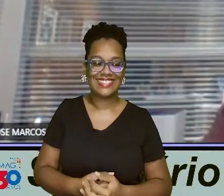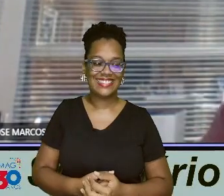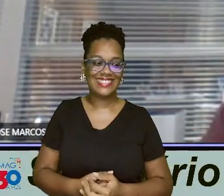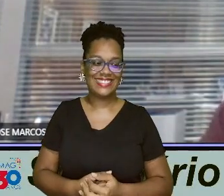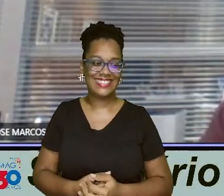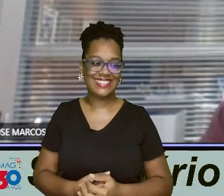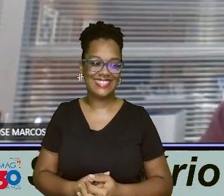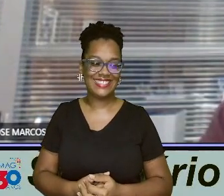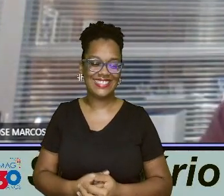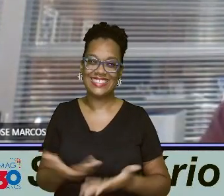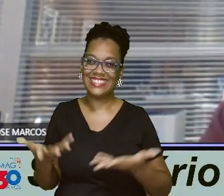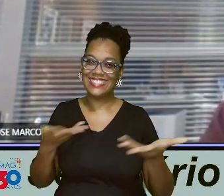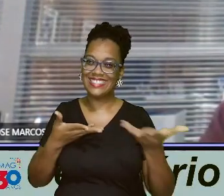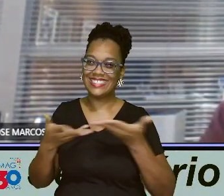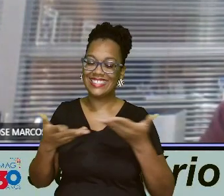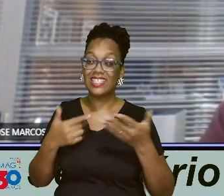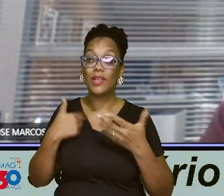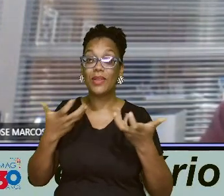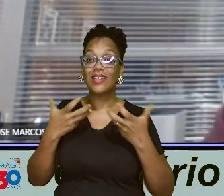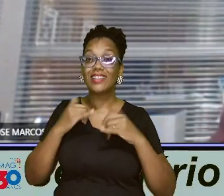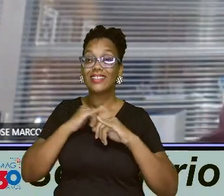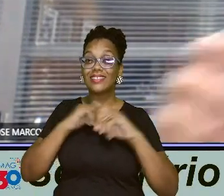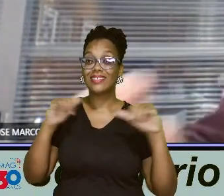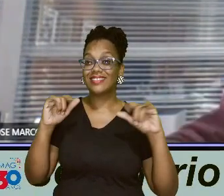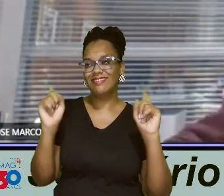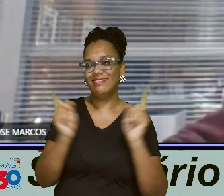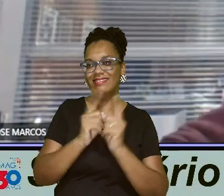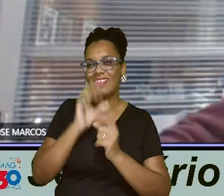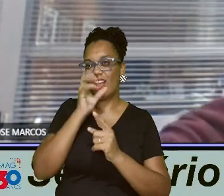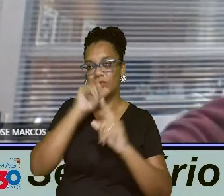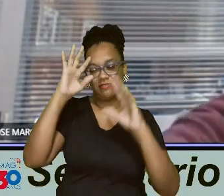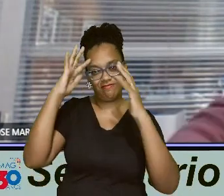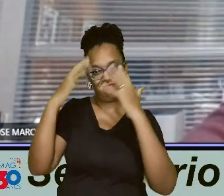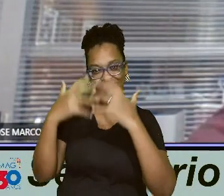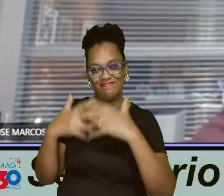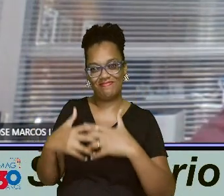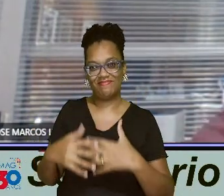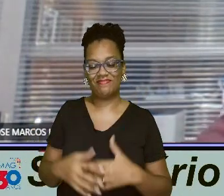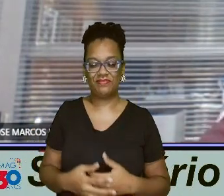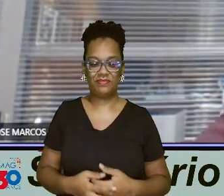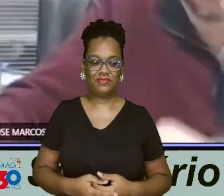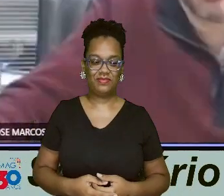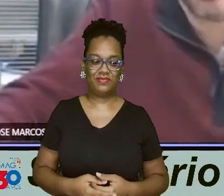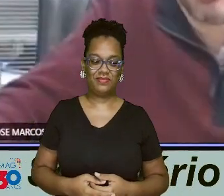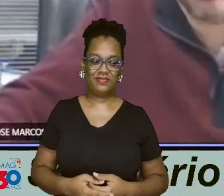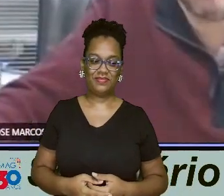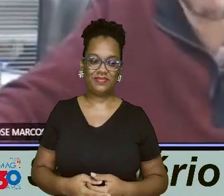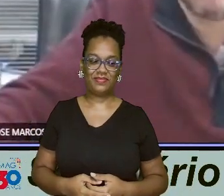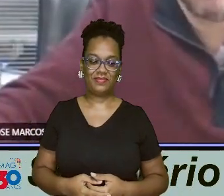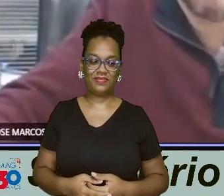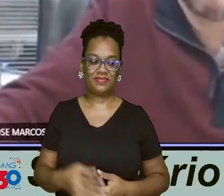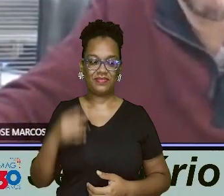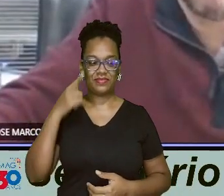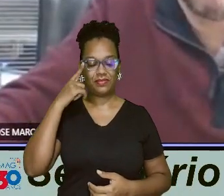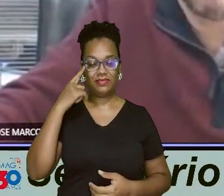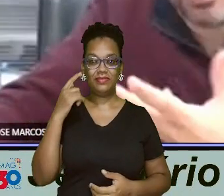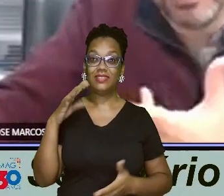da dinâmica prevista, mas eu queria colocar só essa pequena reflexão para vocês aí. E deixar registrar também